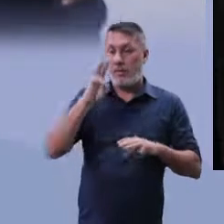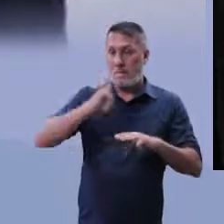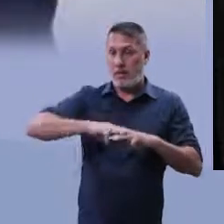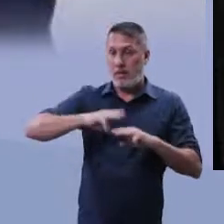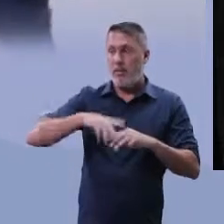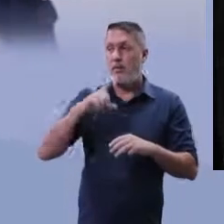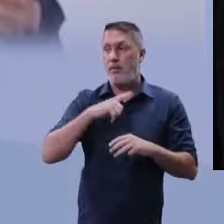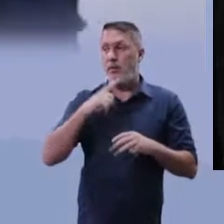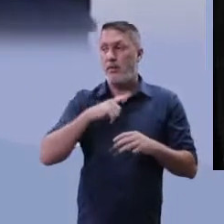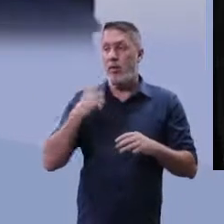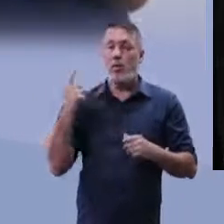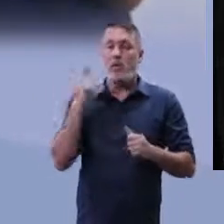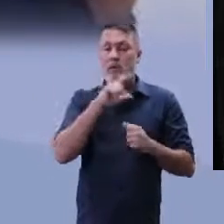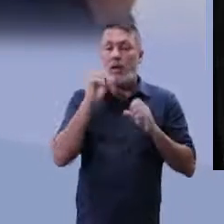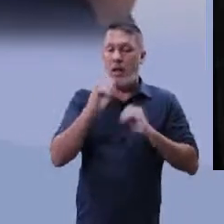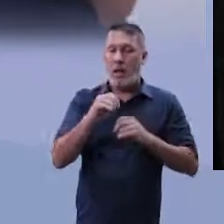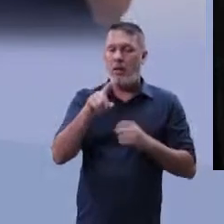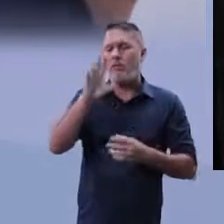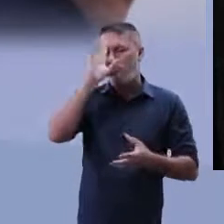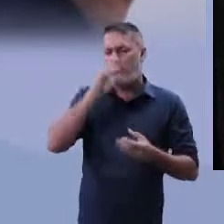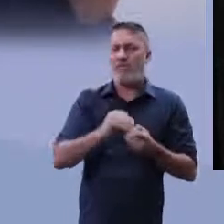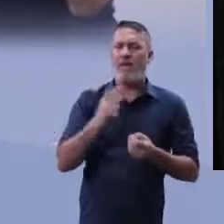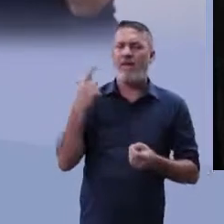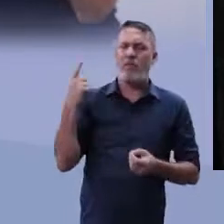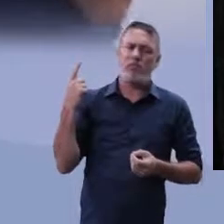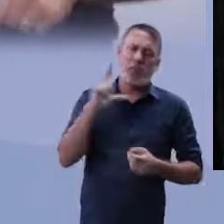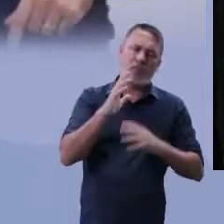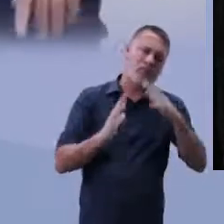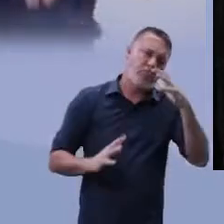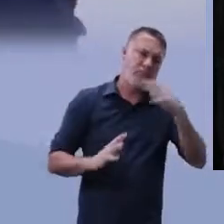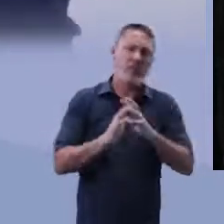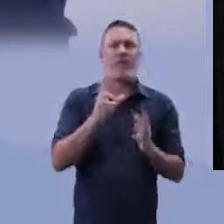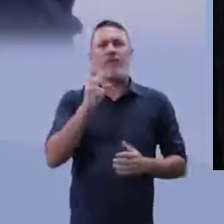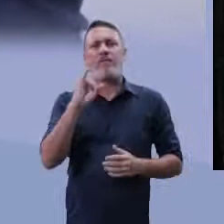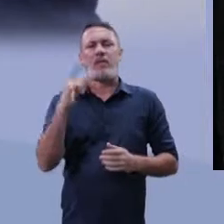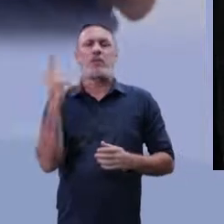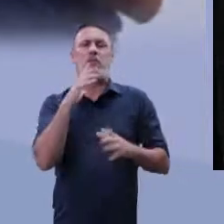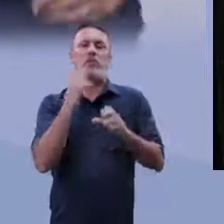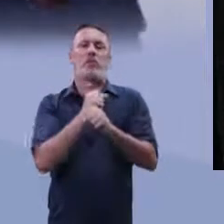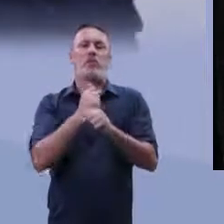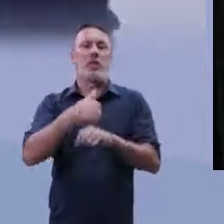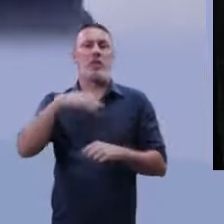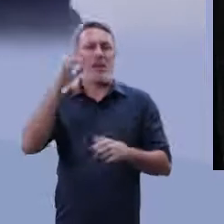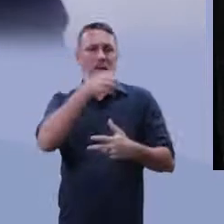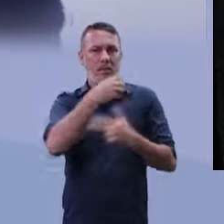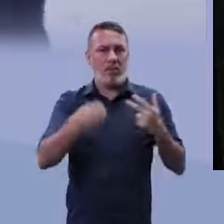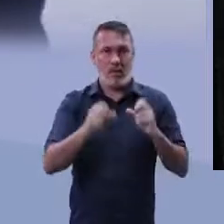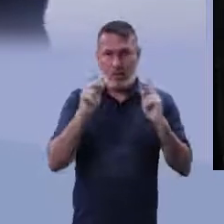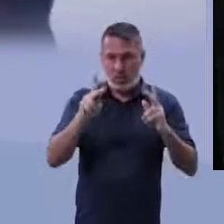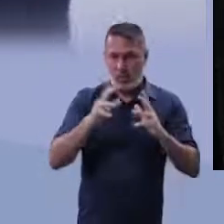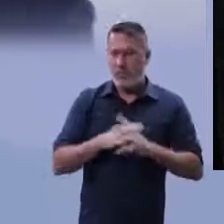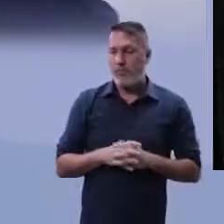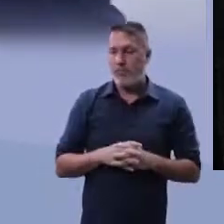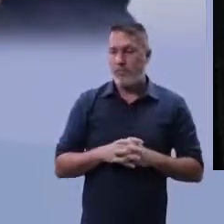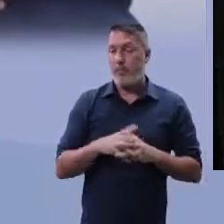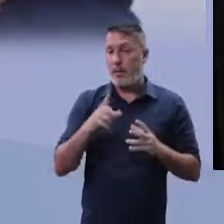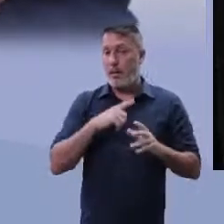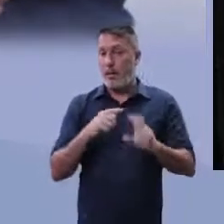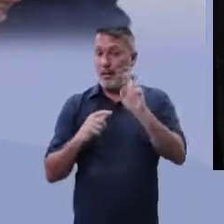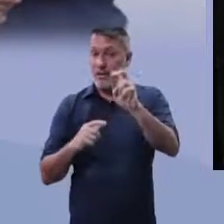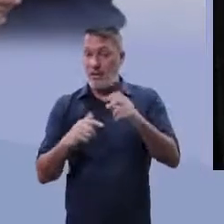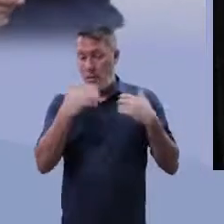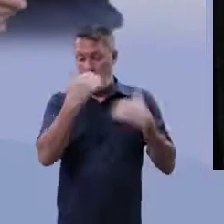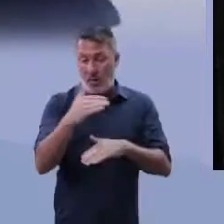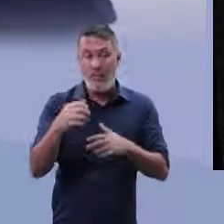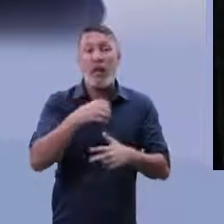da Matemática, vem conosco aqui nas nossas aulas que você vai ficar fera, a prova de matemática vai ser sua maior nota no Enem.